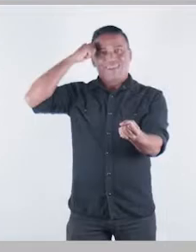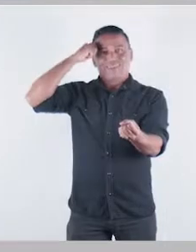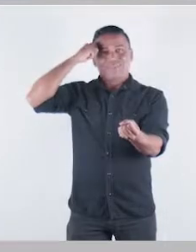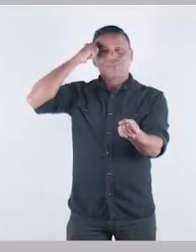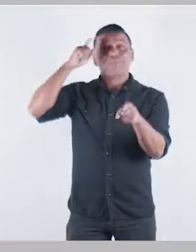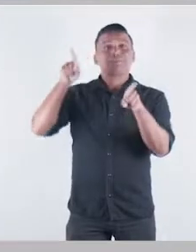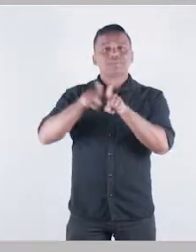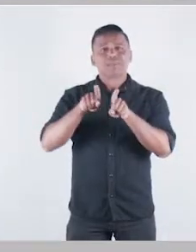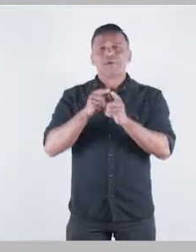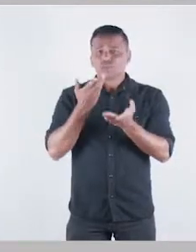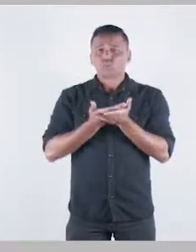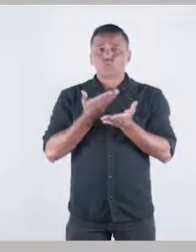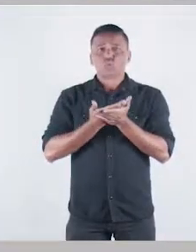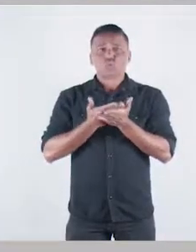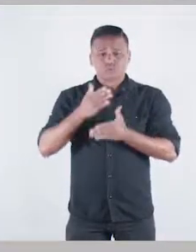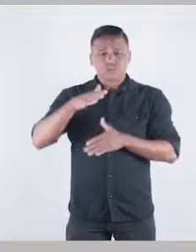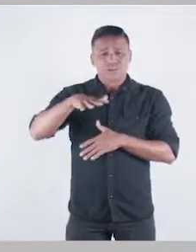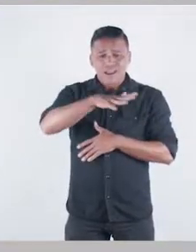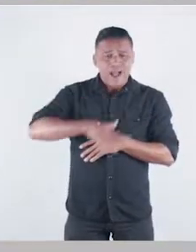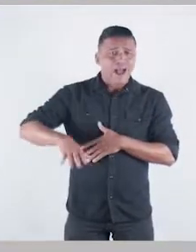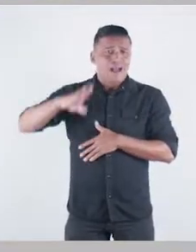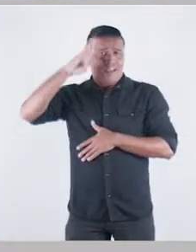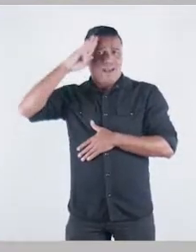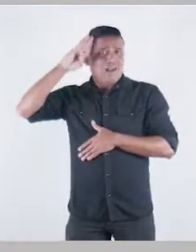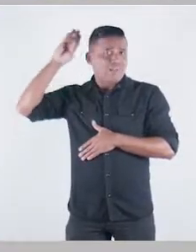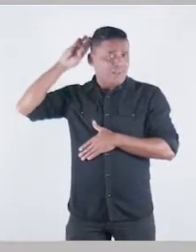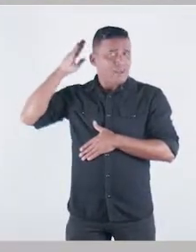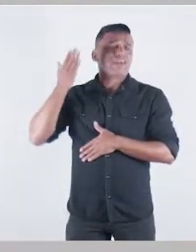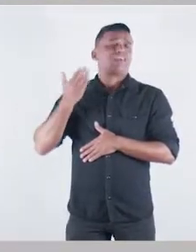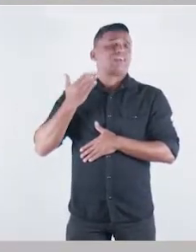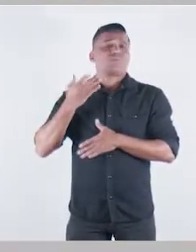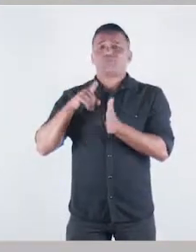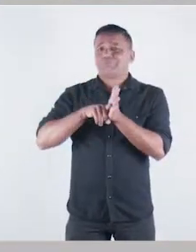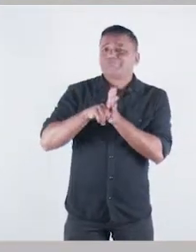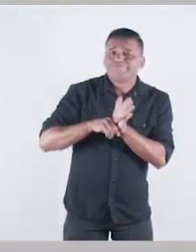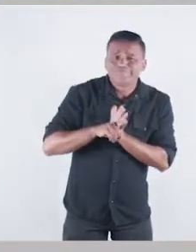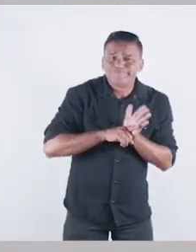pelos estudos acadêmicos, são muitos estudos, são